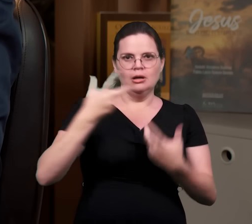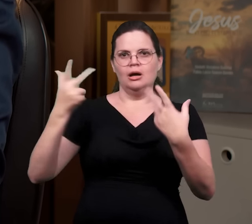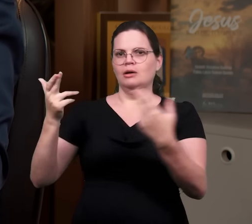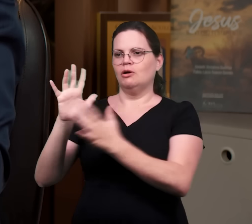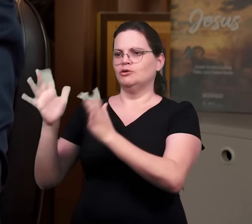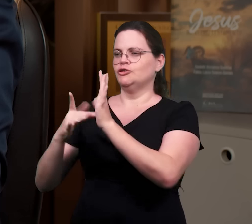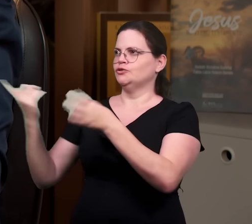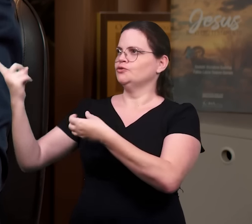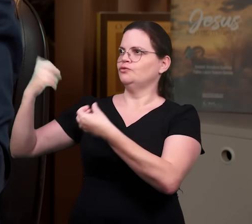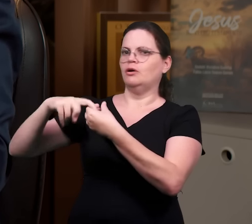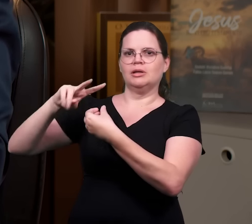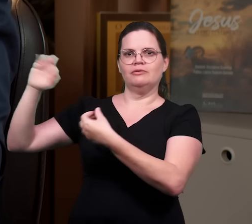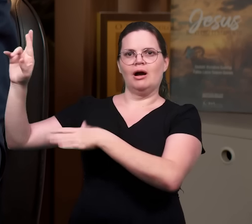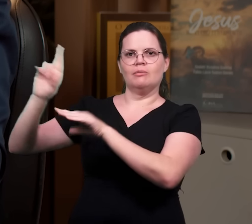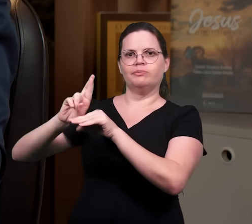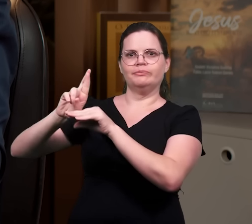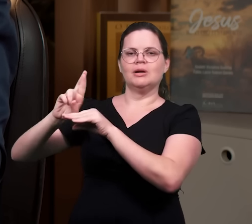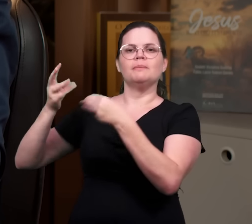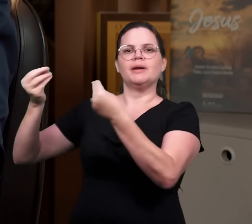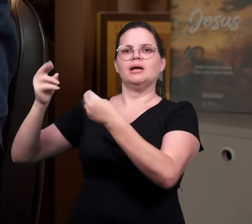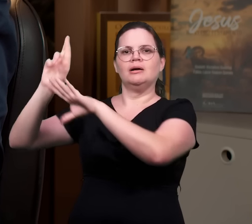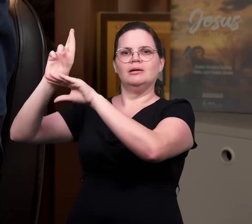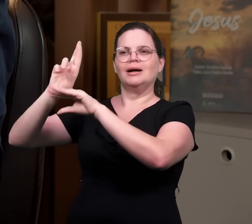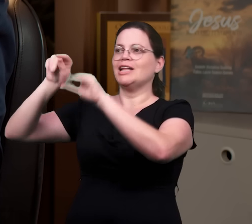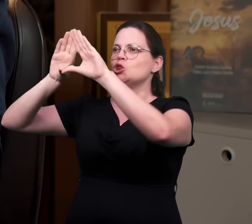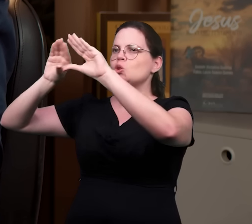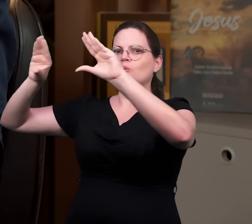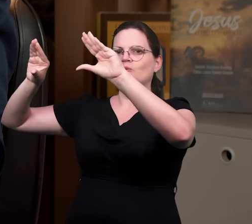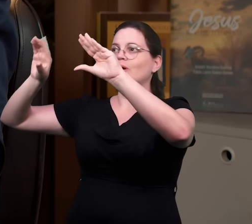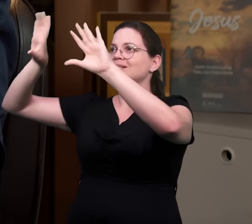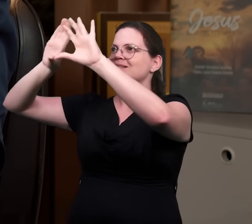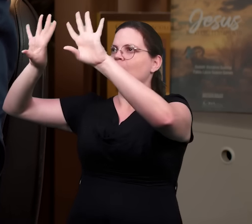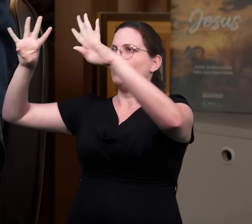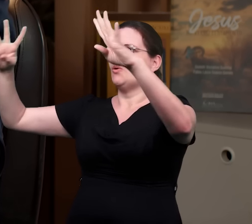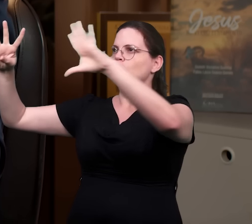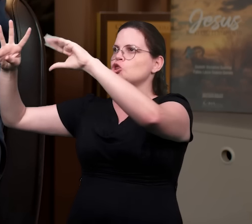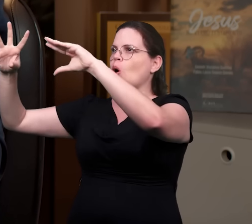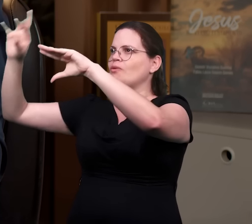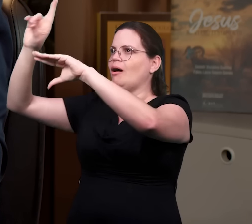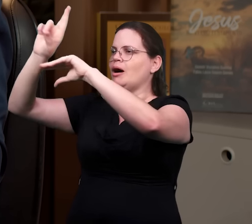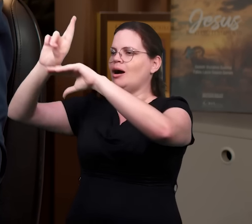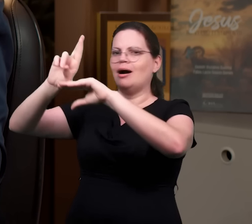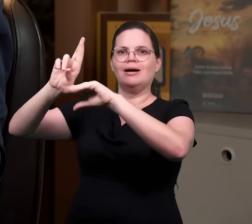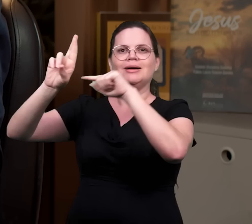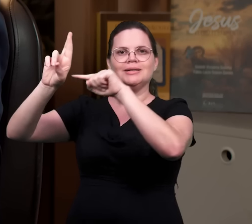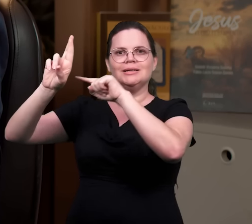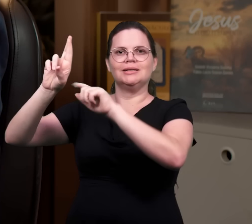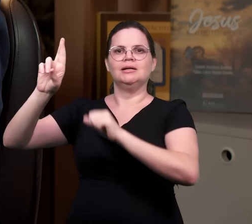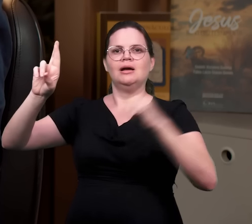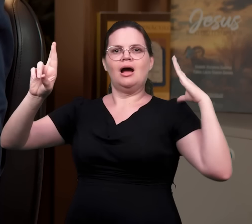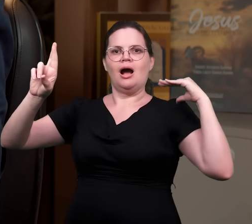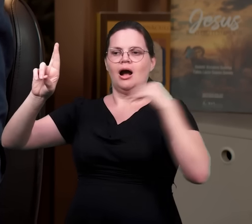que Jesus retorne nas nuvens, como a palavra diz, né? E os seus anjos serão distribuídos sobre